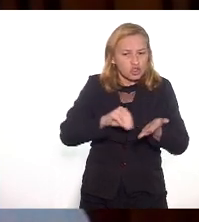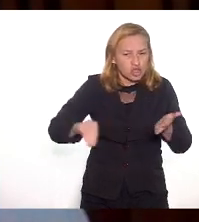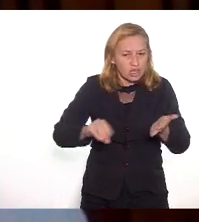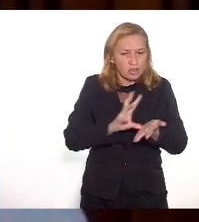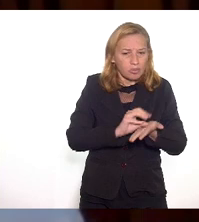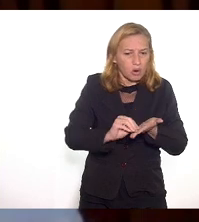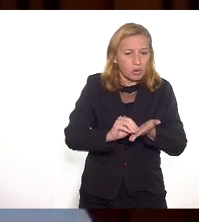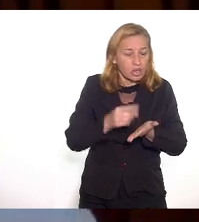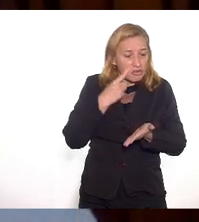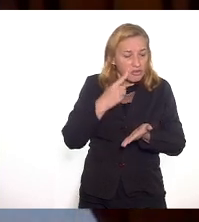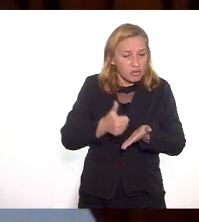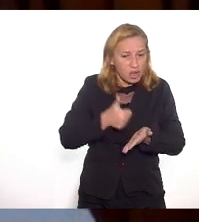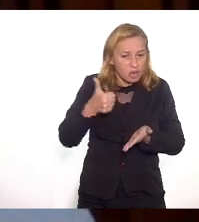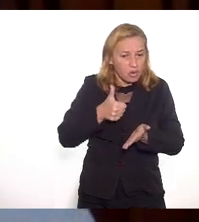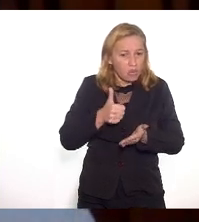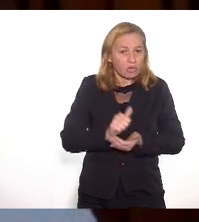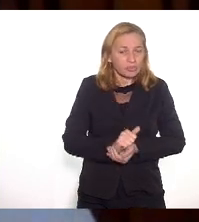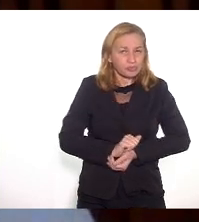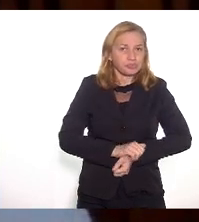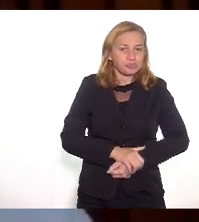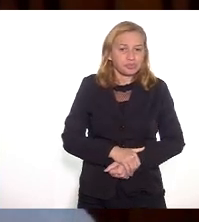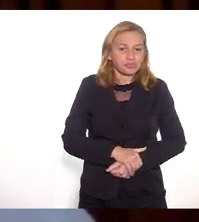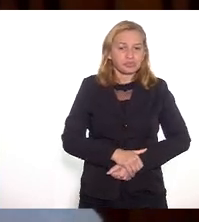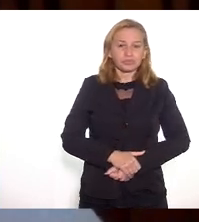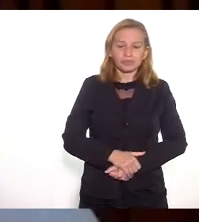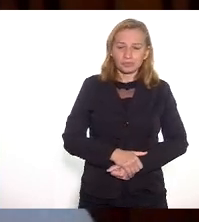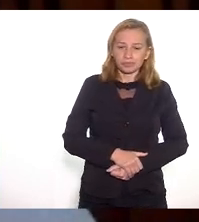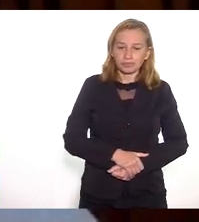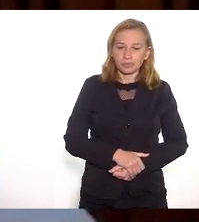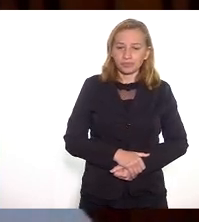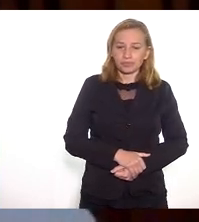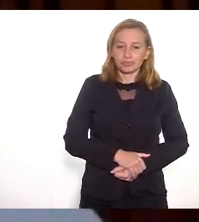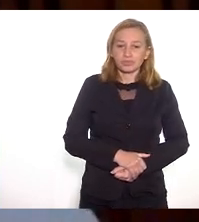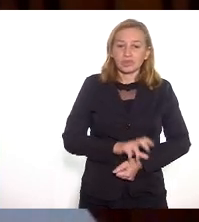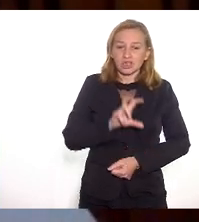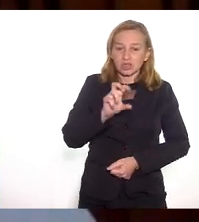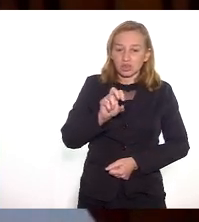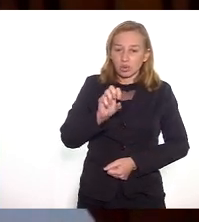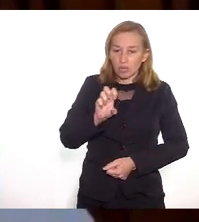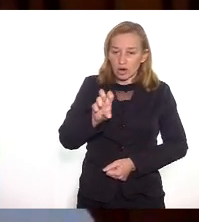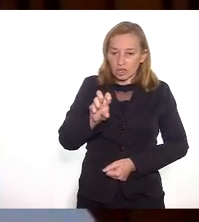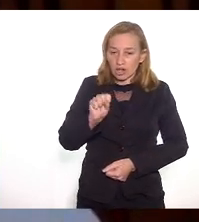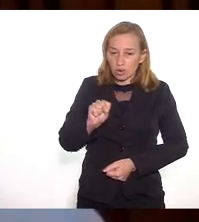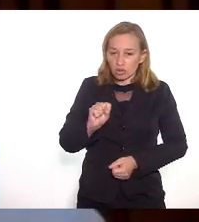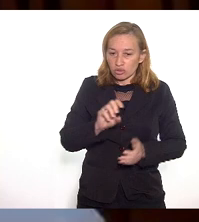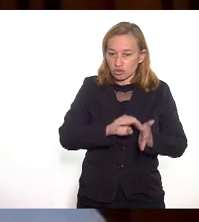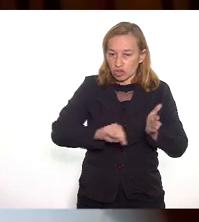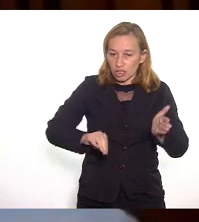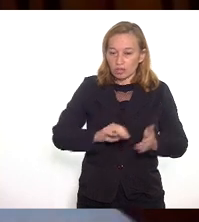tentar refazer, porque tem uma indicação aqui. Retirar o 58.